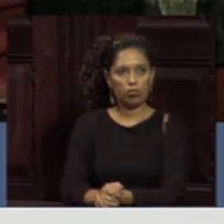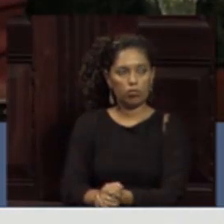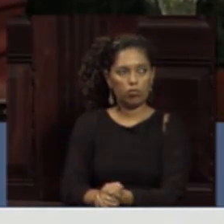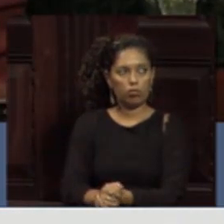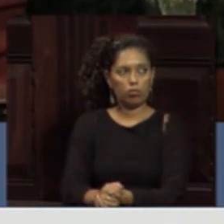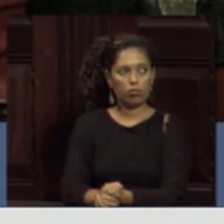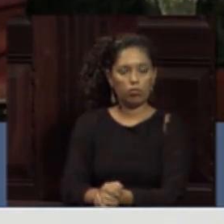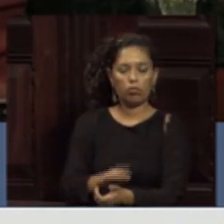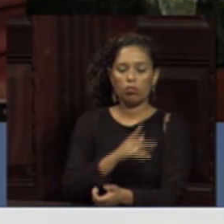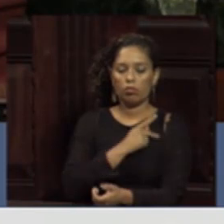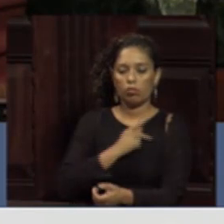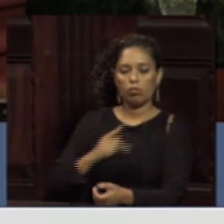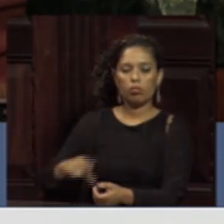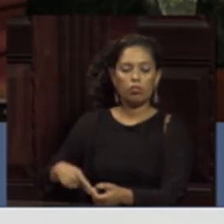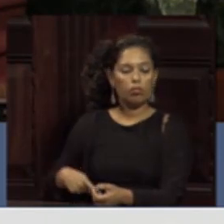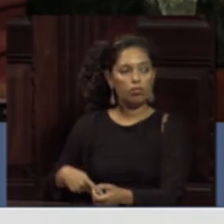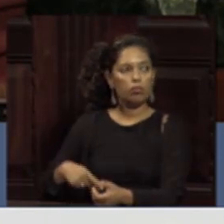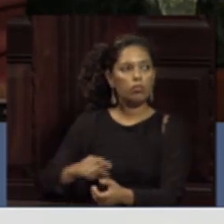Senhor presidente,